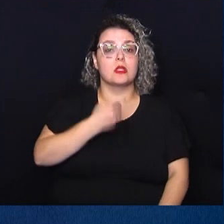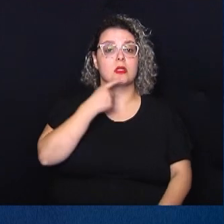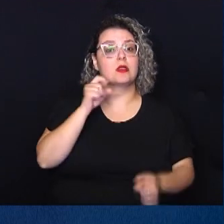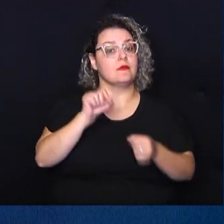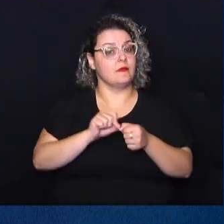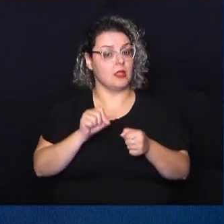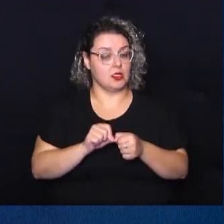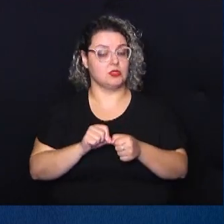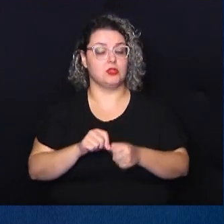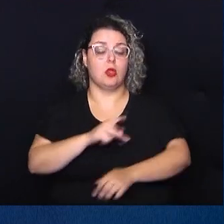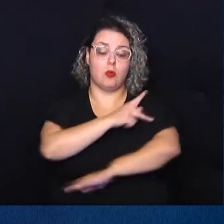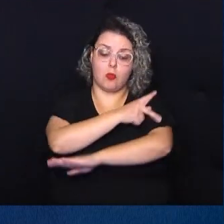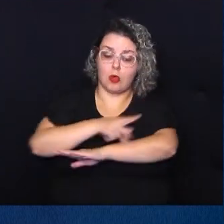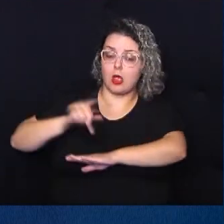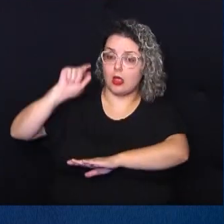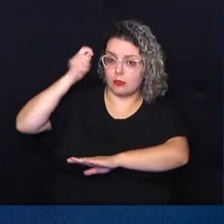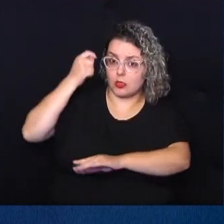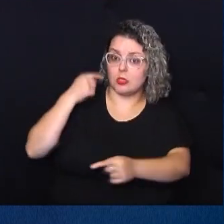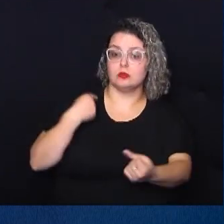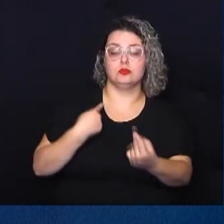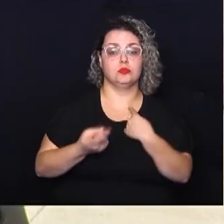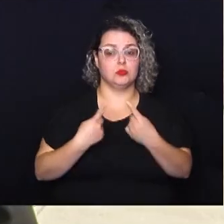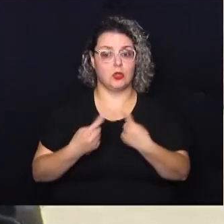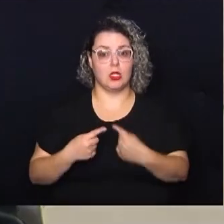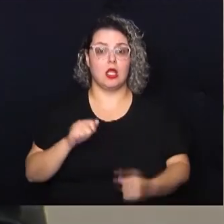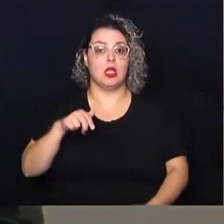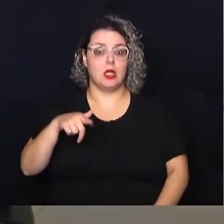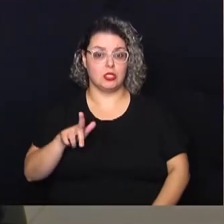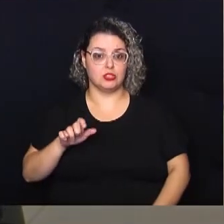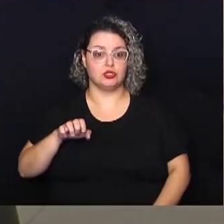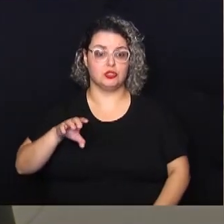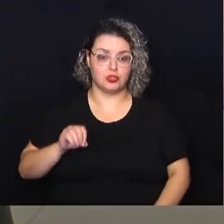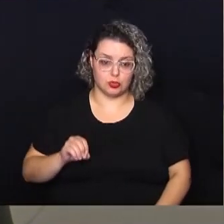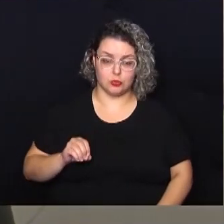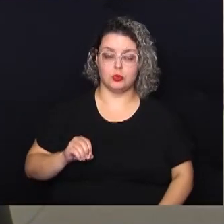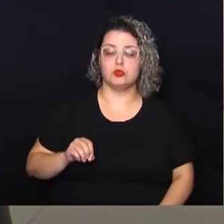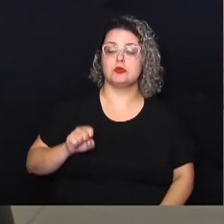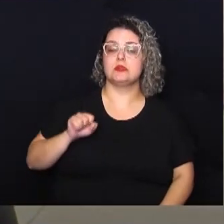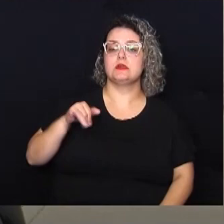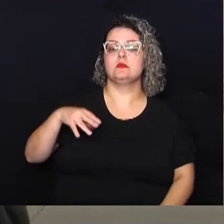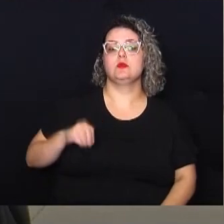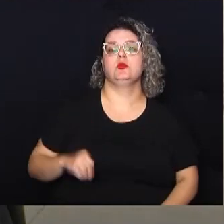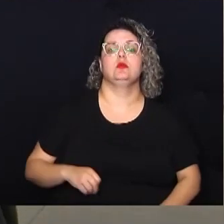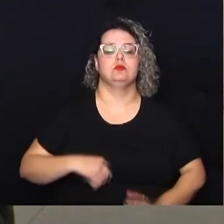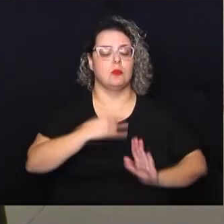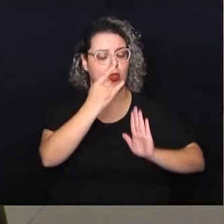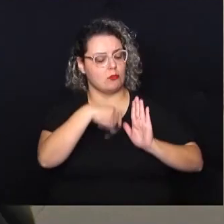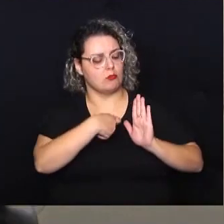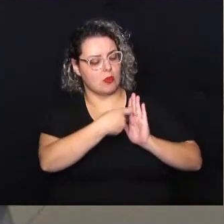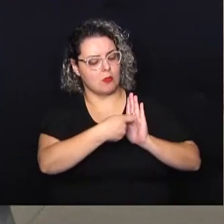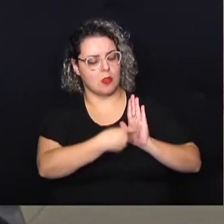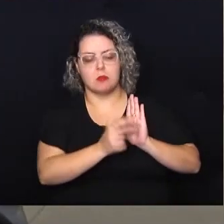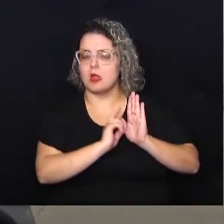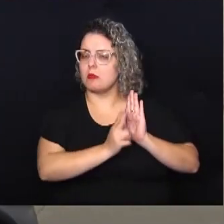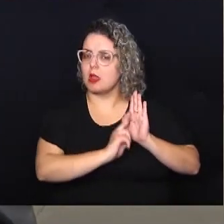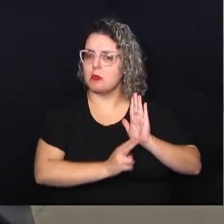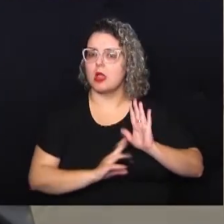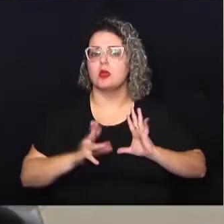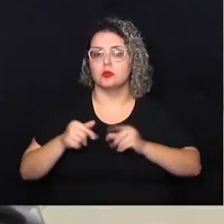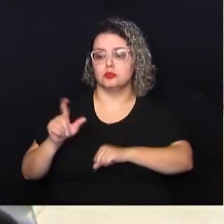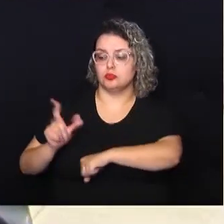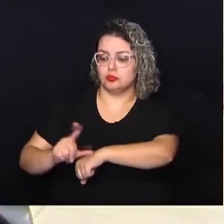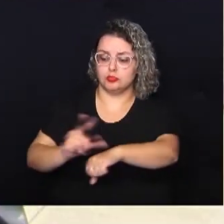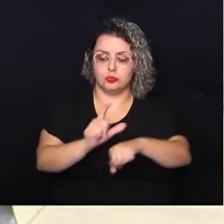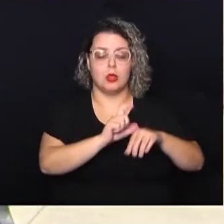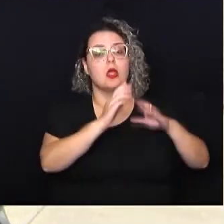o recapeamento da Avenida Ângelo Simões. Onde foi feito um abaixo-assinado com todos os comerciantes e